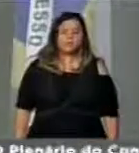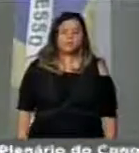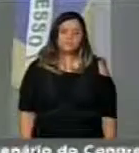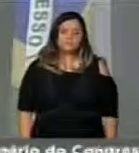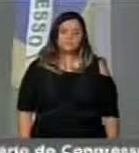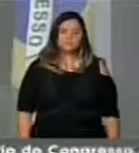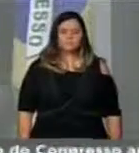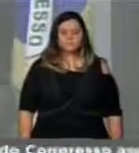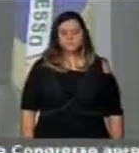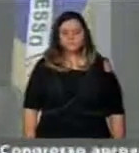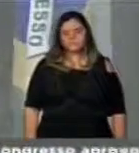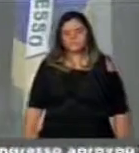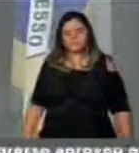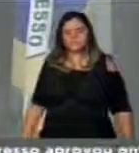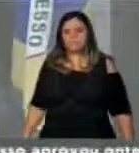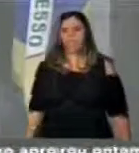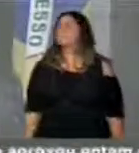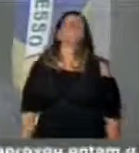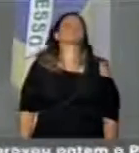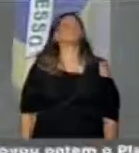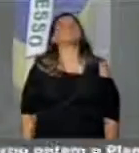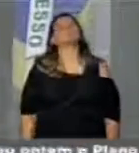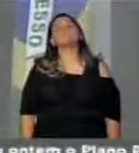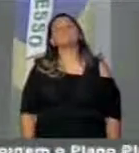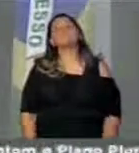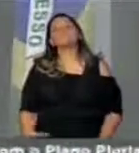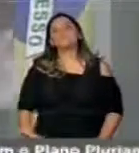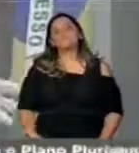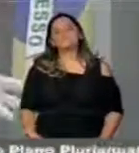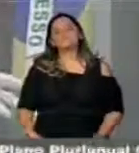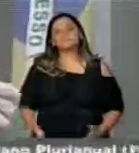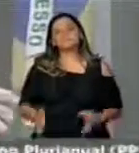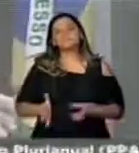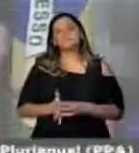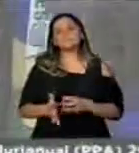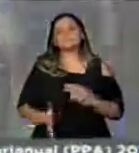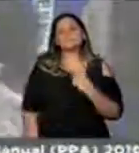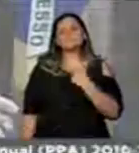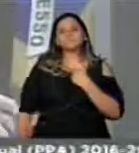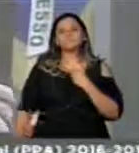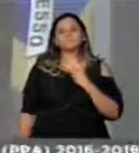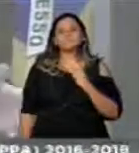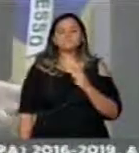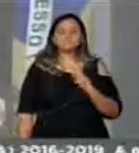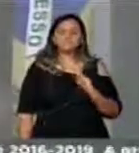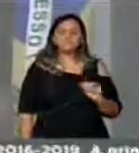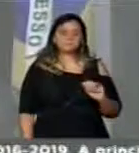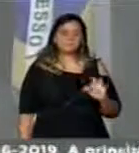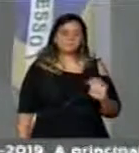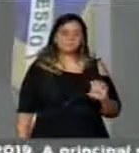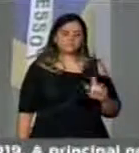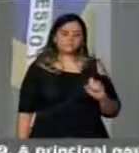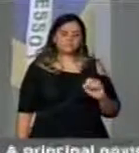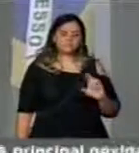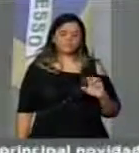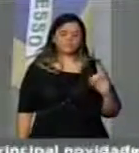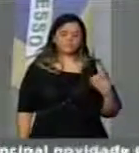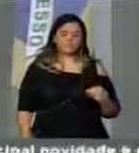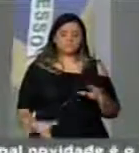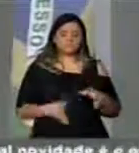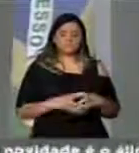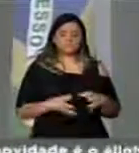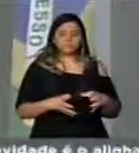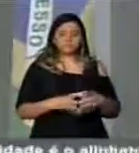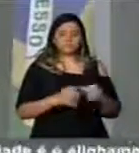isonomia do sul os públicos do país não podendo ter uma categoria de um poder privilegiado e detrimento de